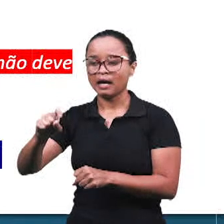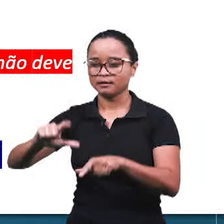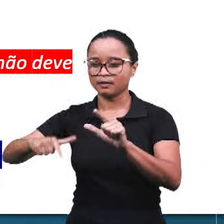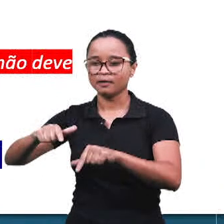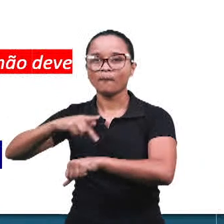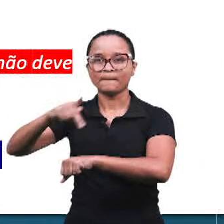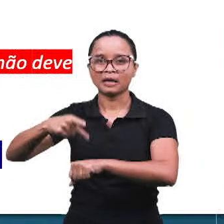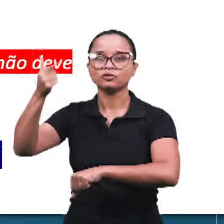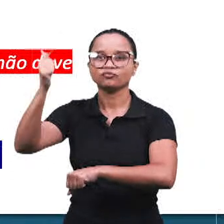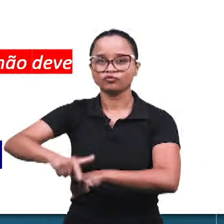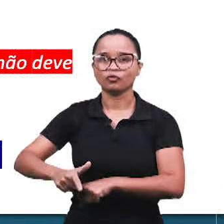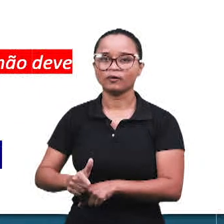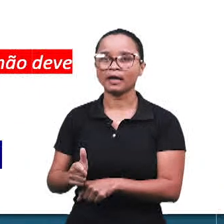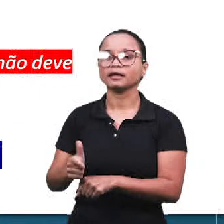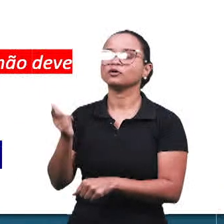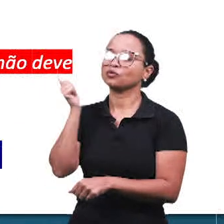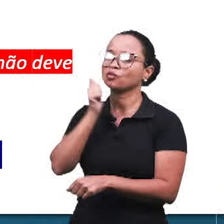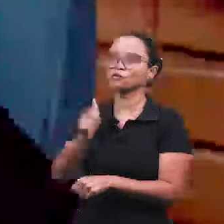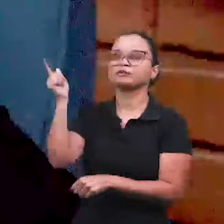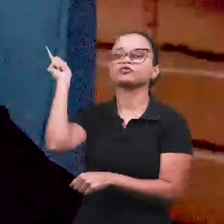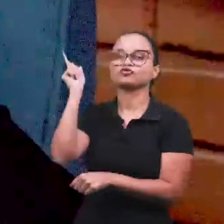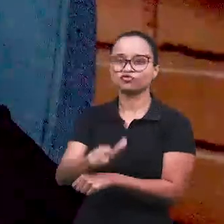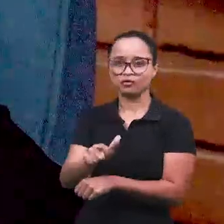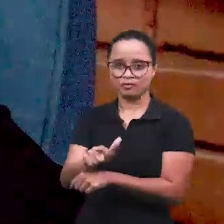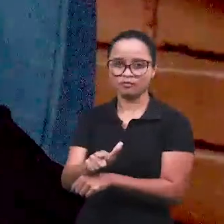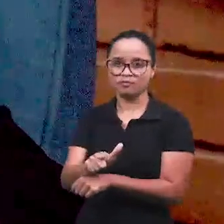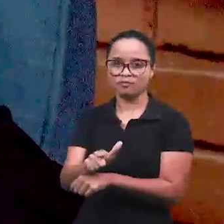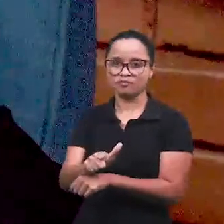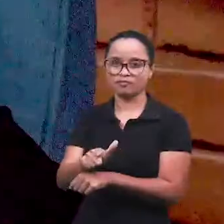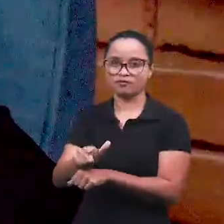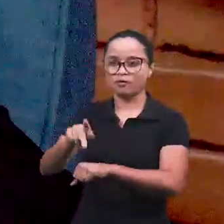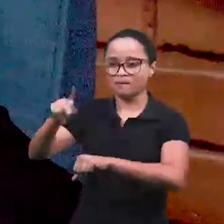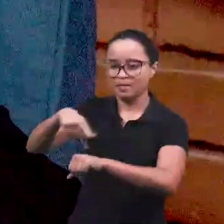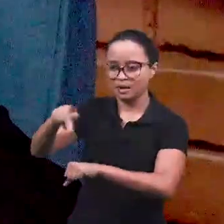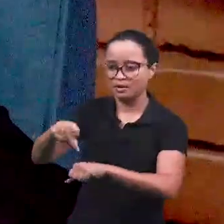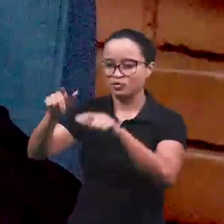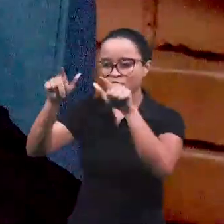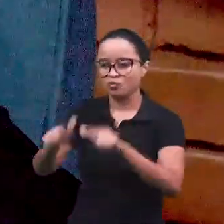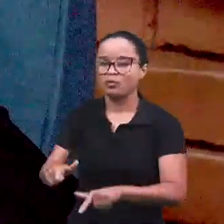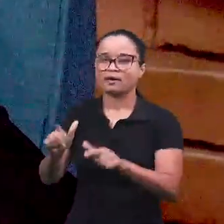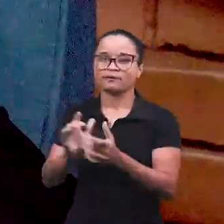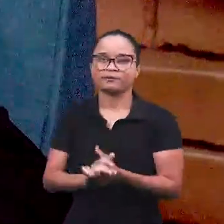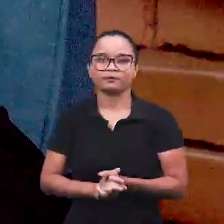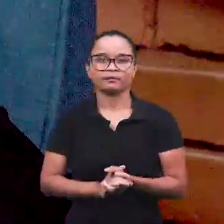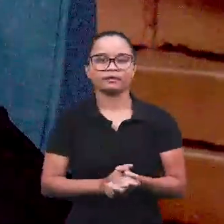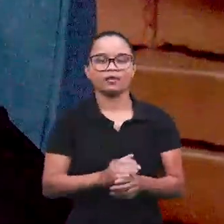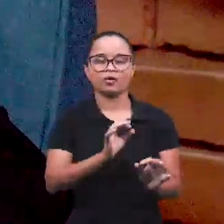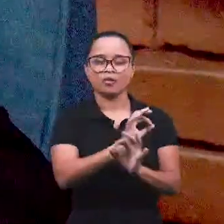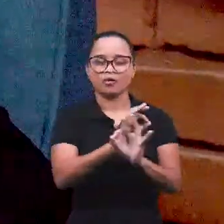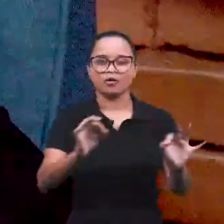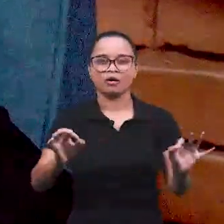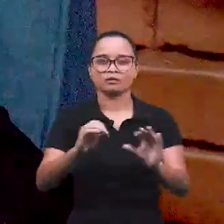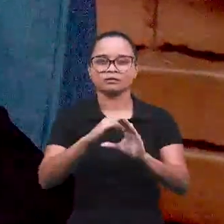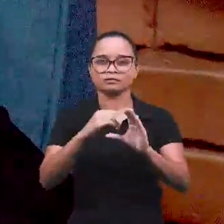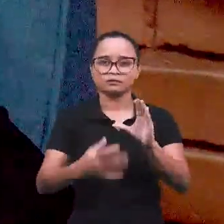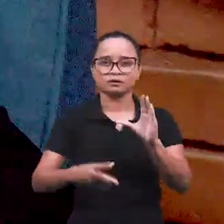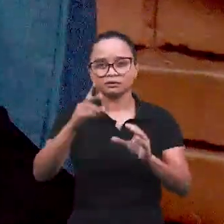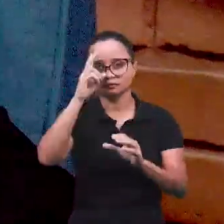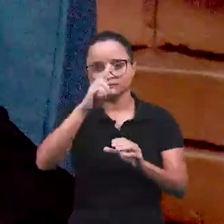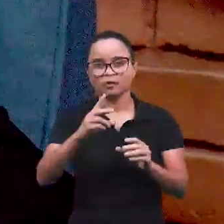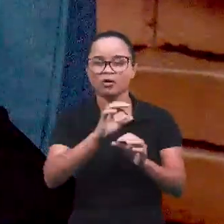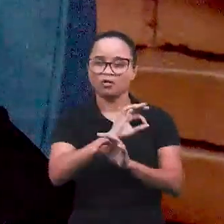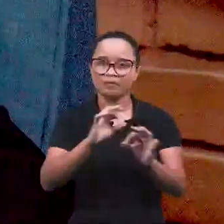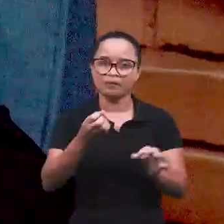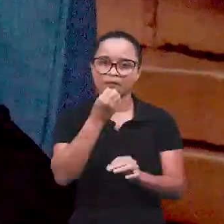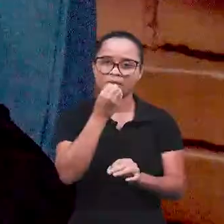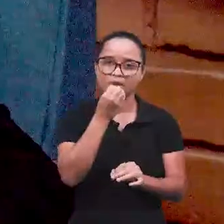eles recuperaram o seu território. Então, um aspecto muito importante, escrito pela nossa irmã lá da igreja de Quito, no Equador.